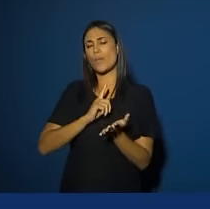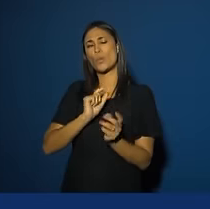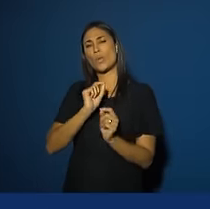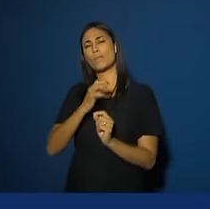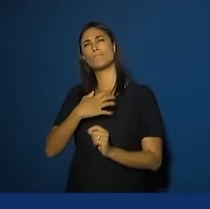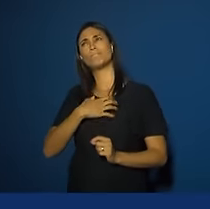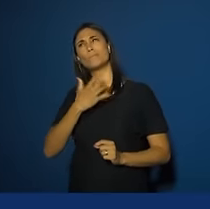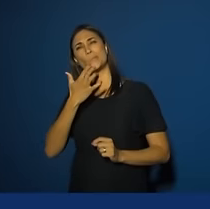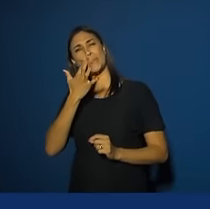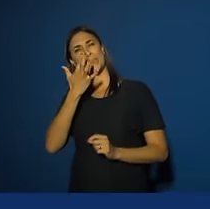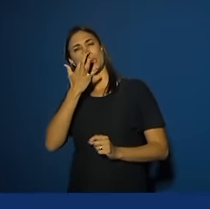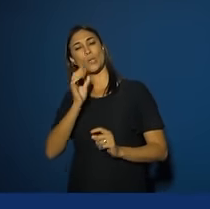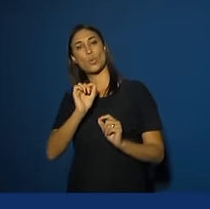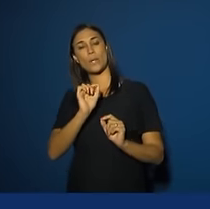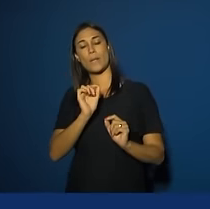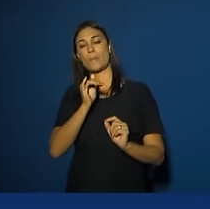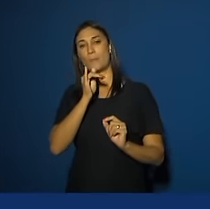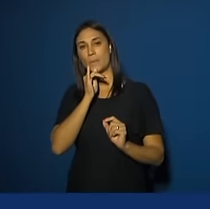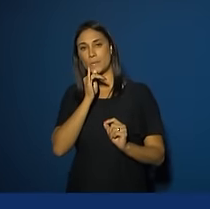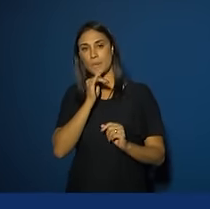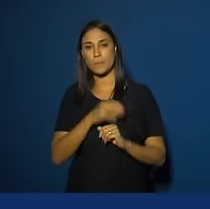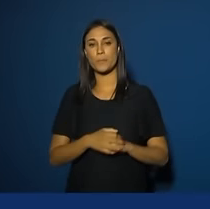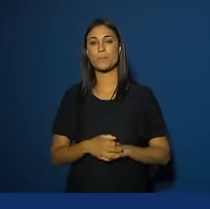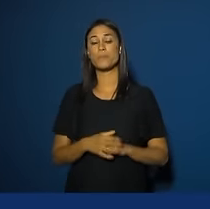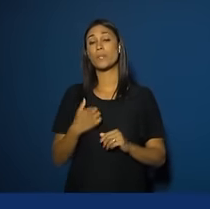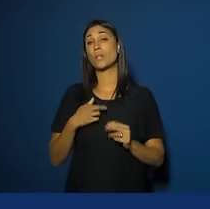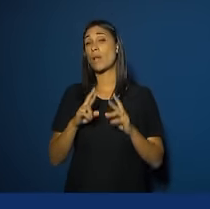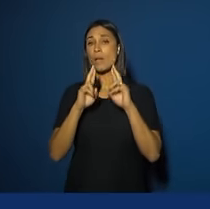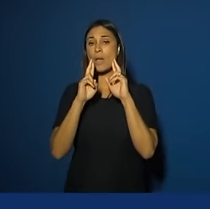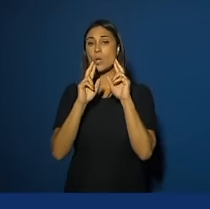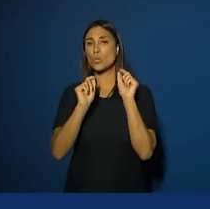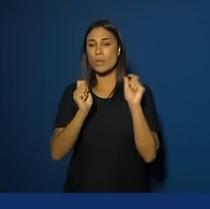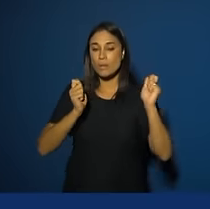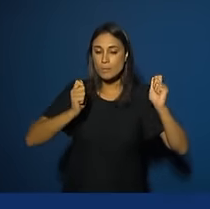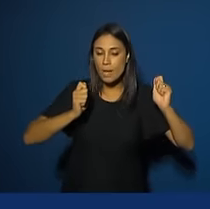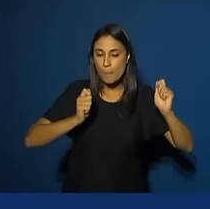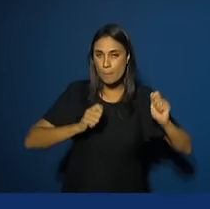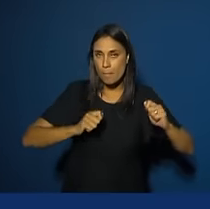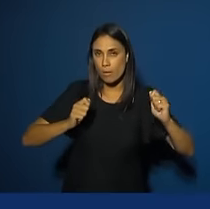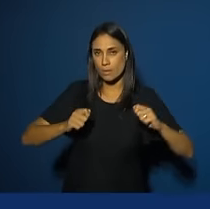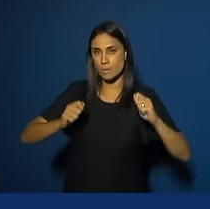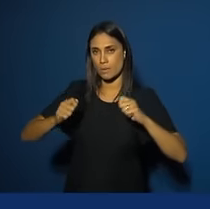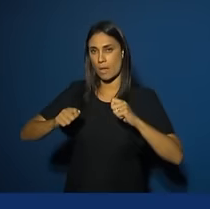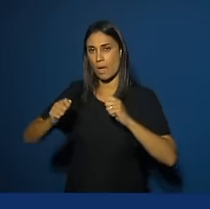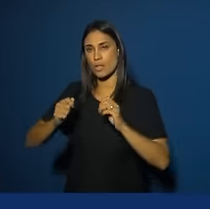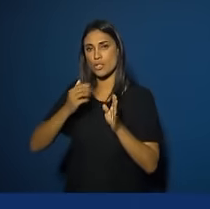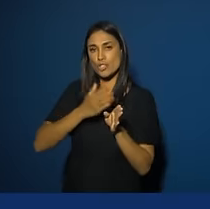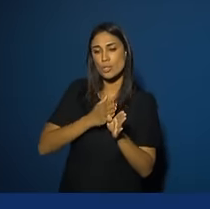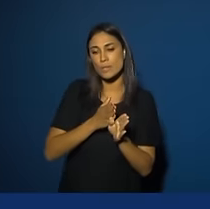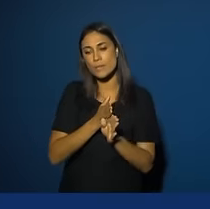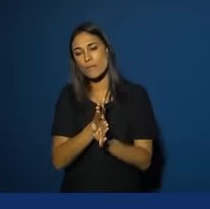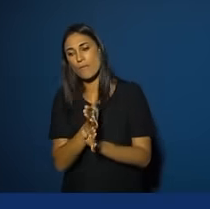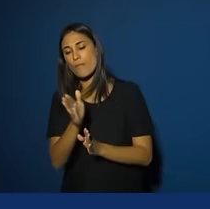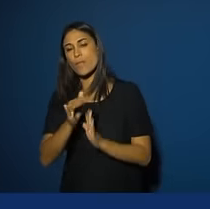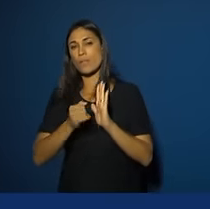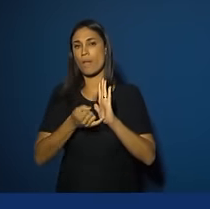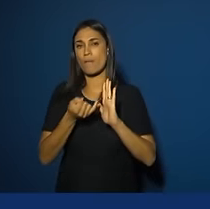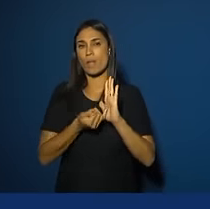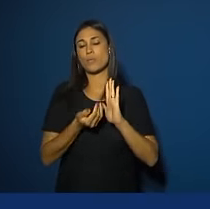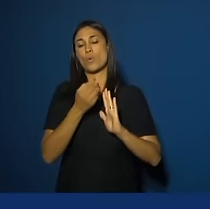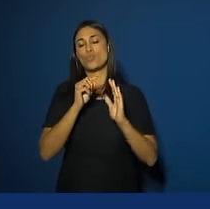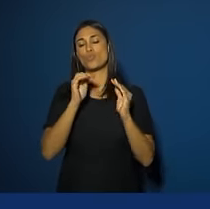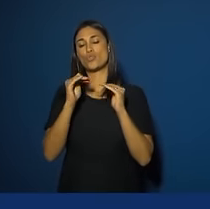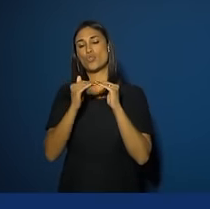impressão assimétrica a respeito dos potenciais desvios da inflação em relação à